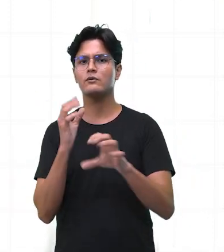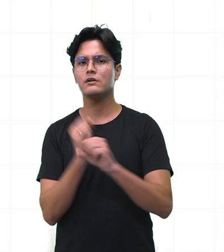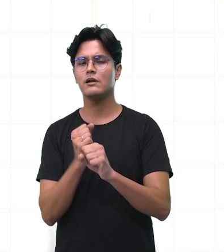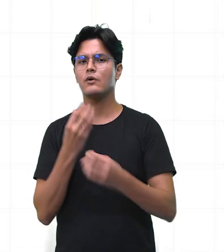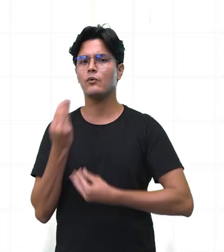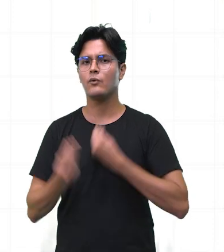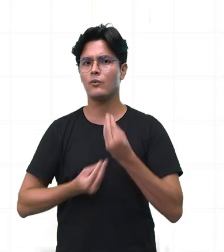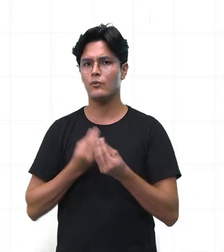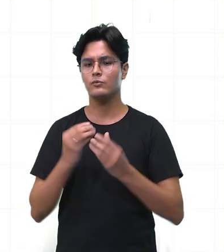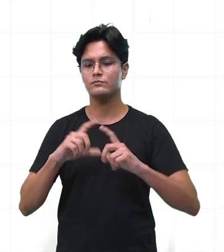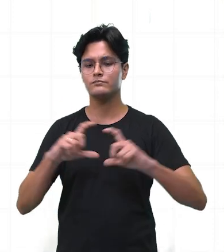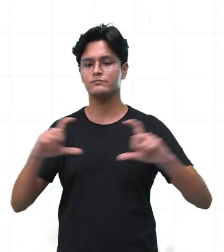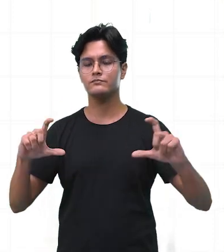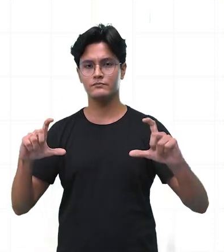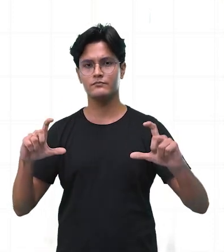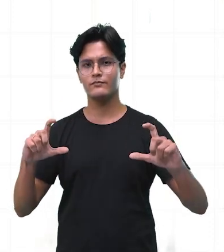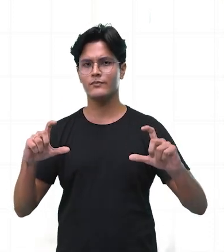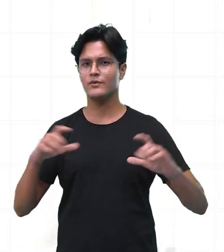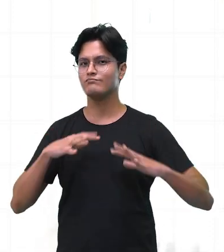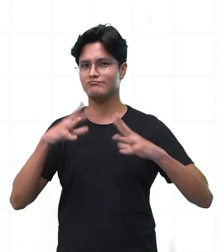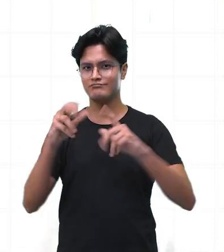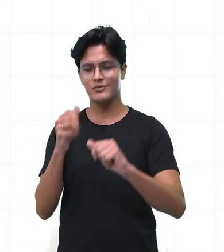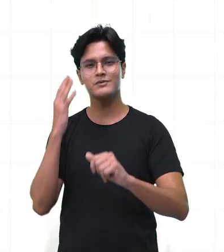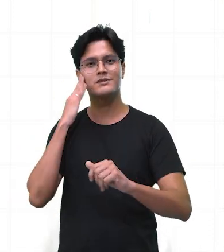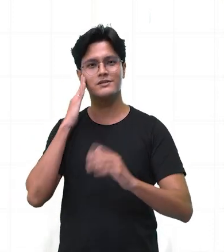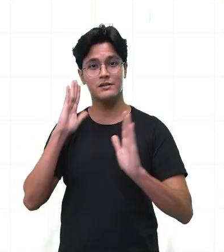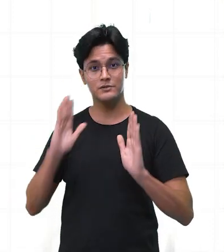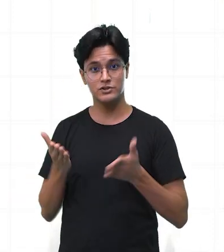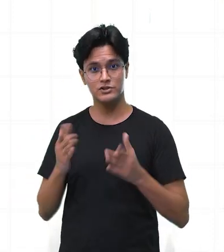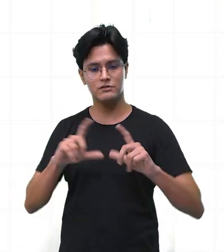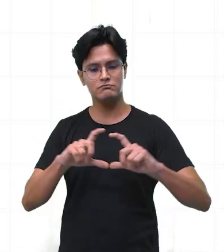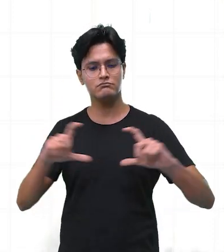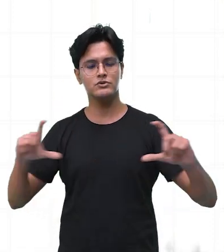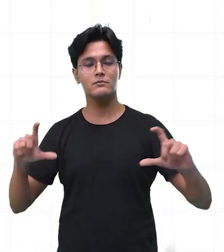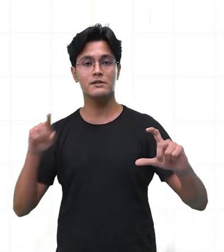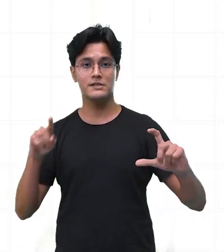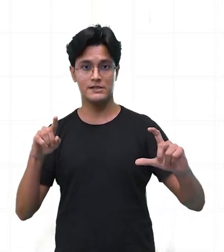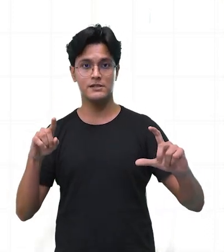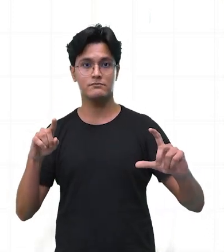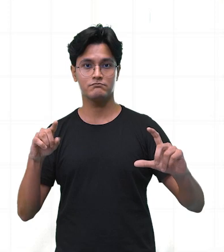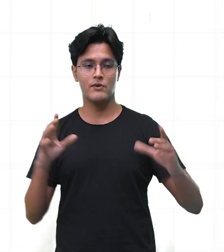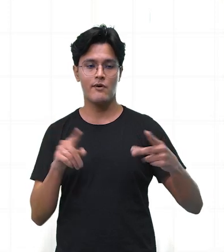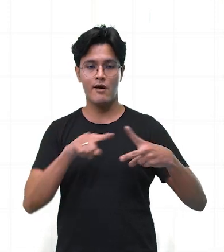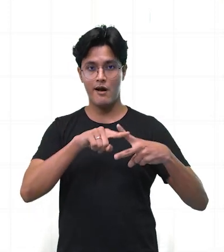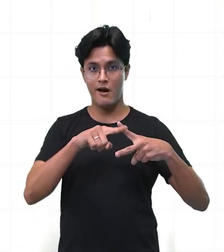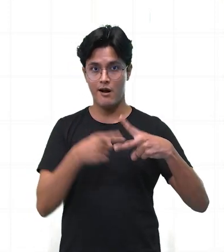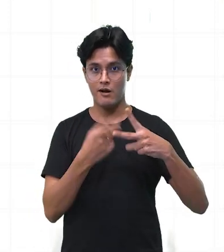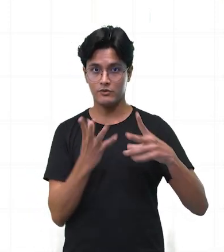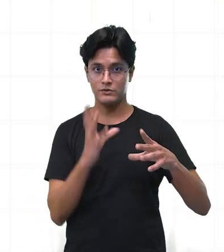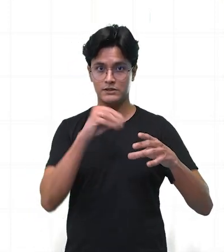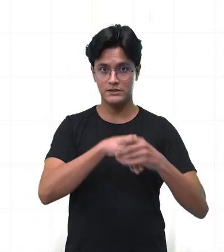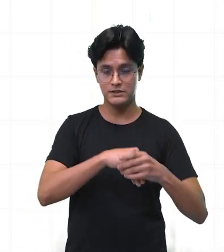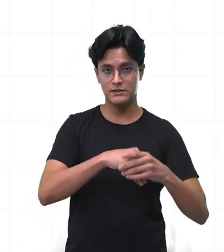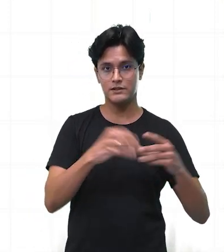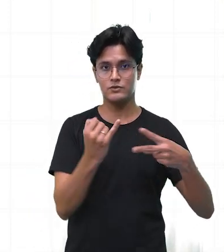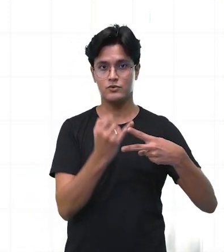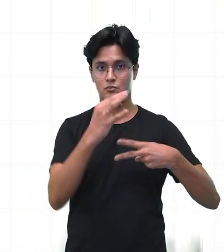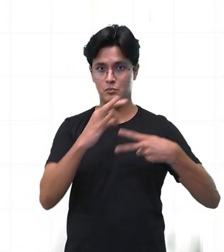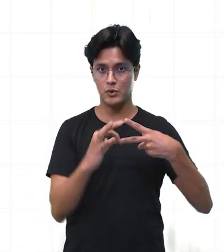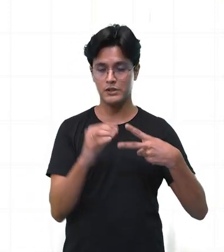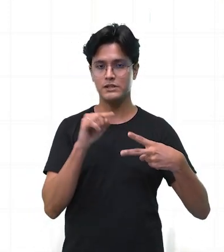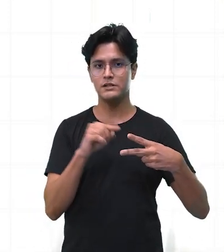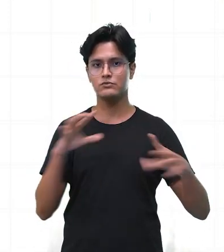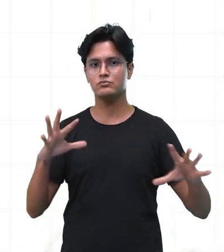é? Sem olhar para nada. Qual é a expressão da soma dos ângulos internos de um polígono? N